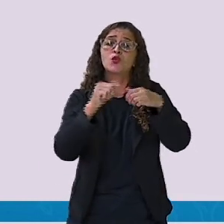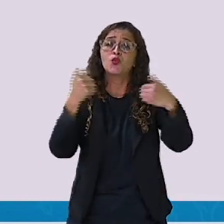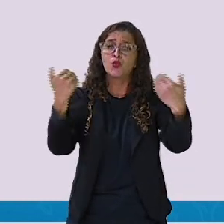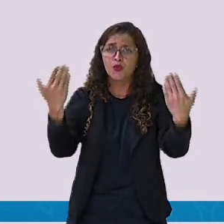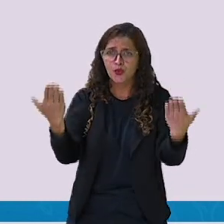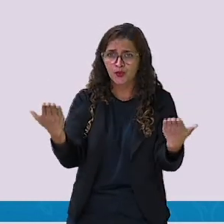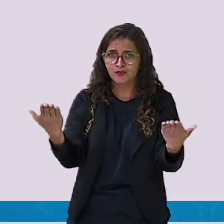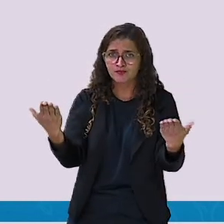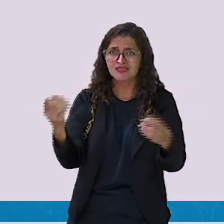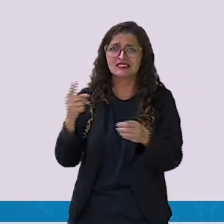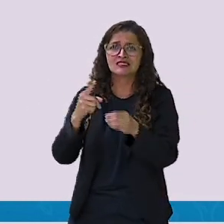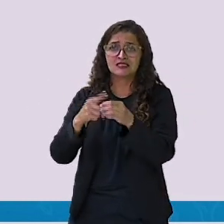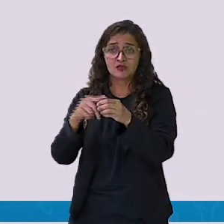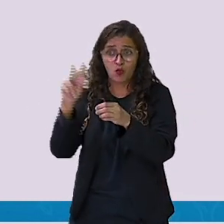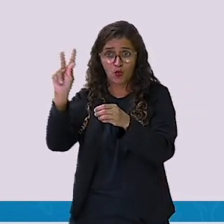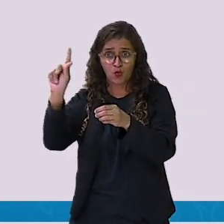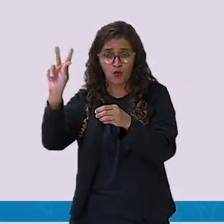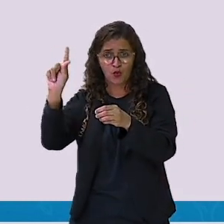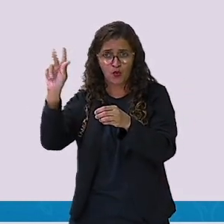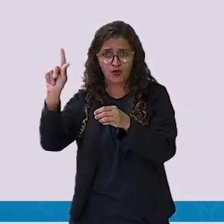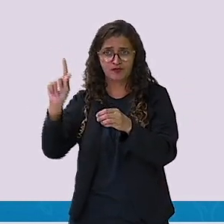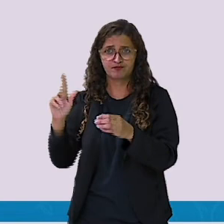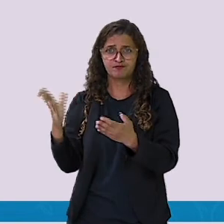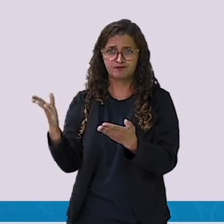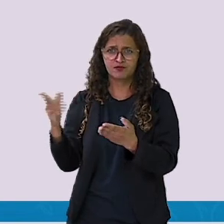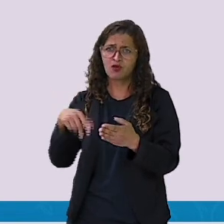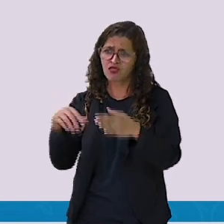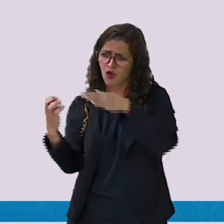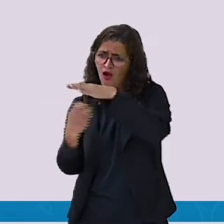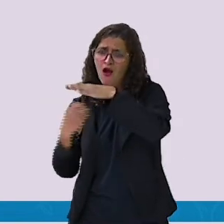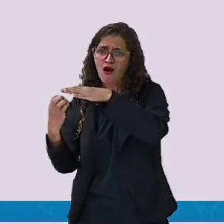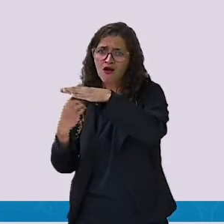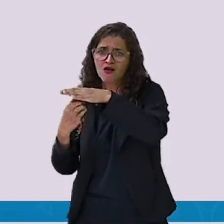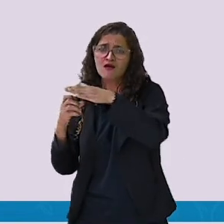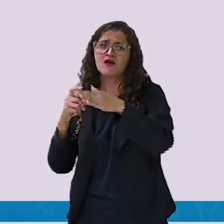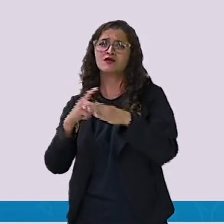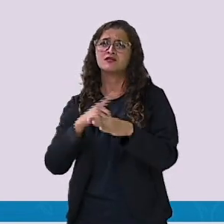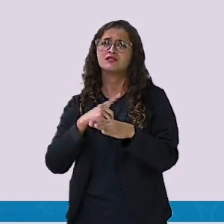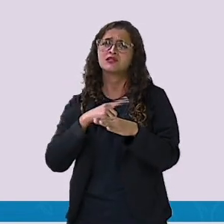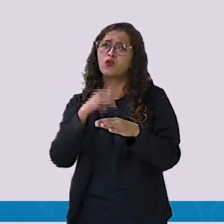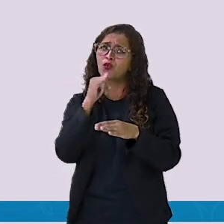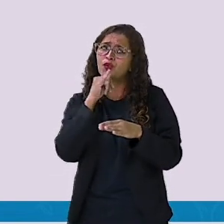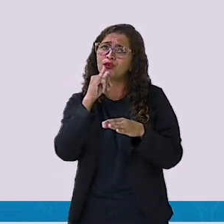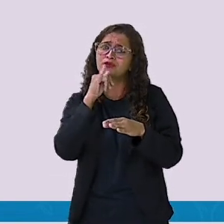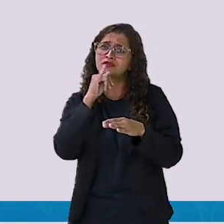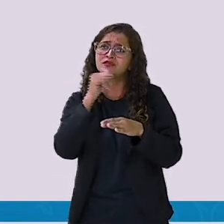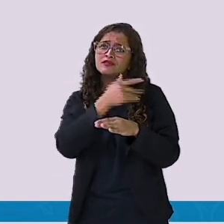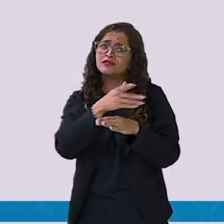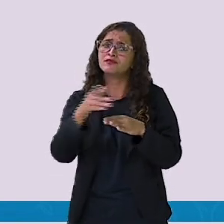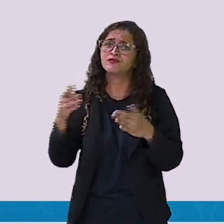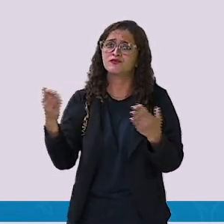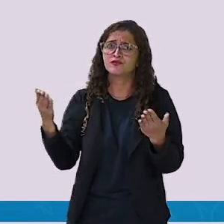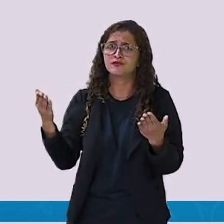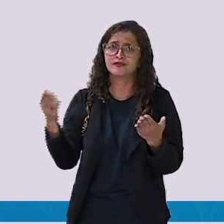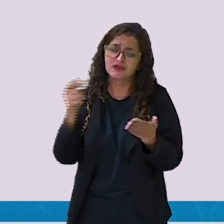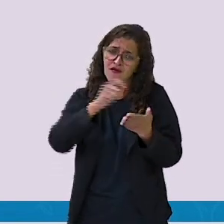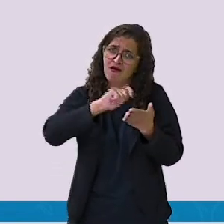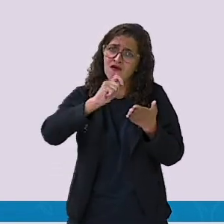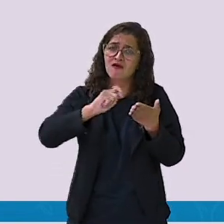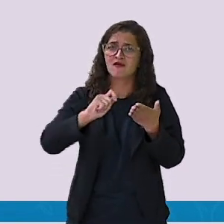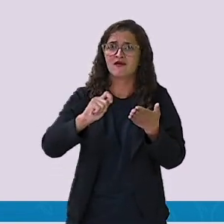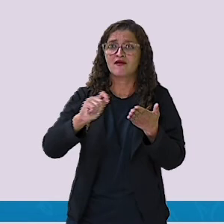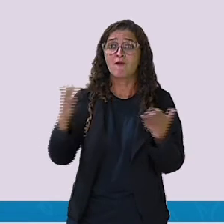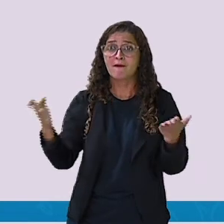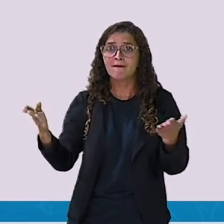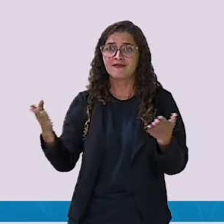em Valadares nós temos algumas indústrias. Um exemplo delas é fábrica